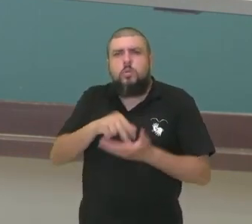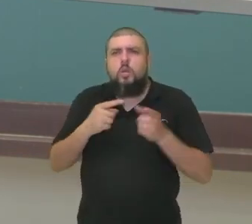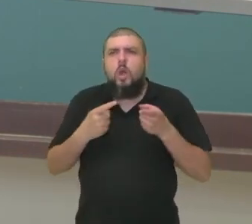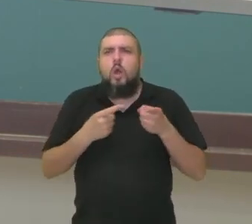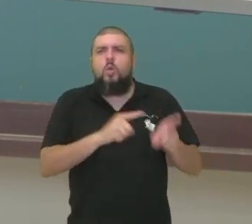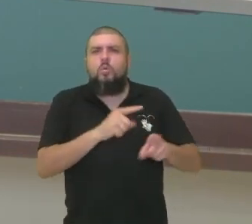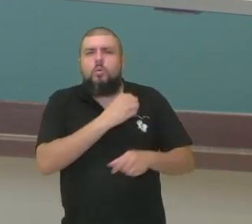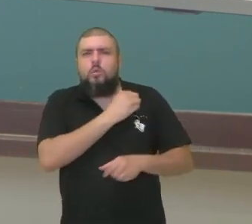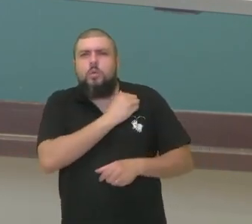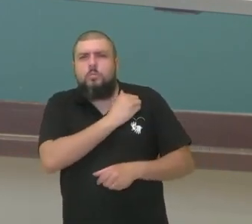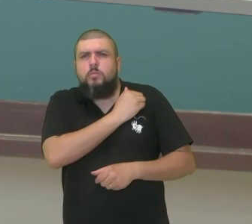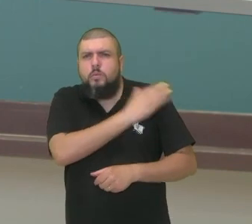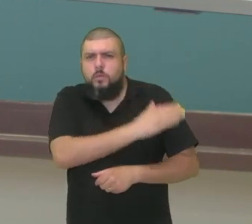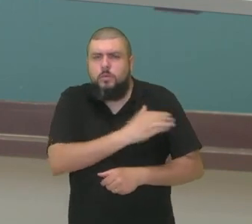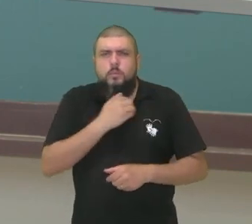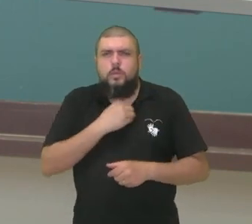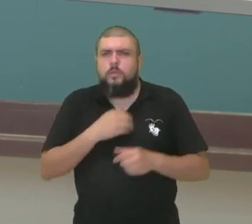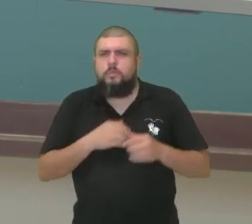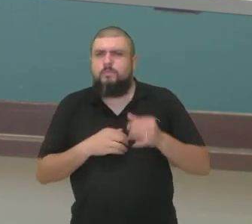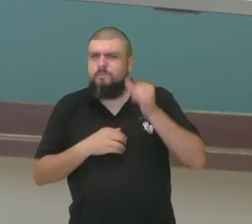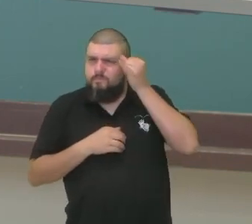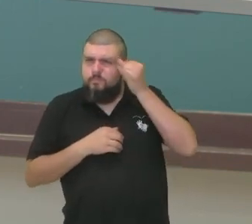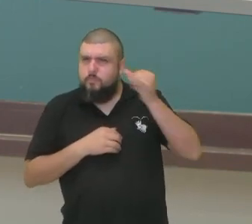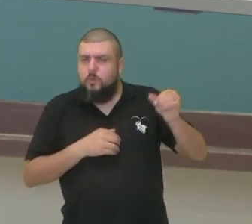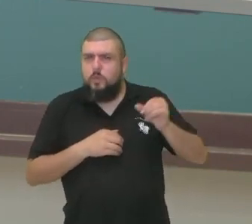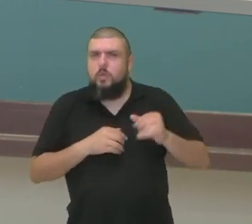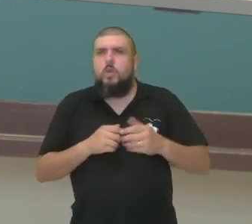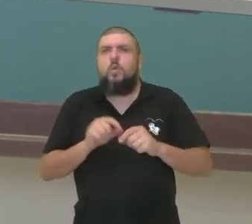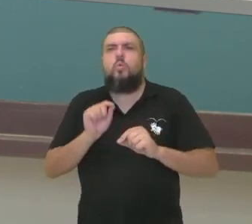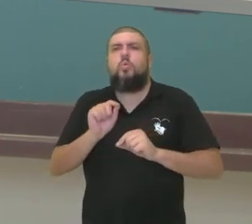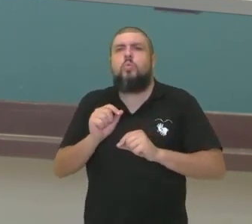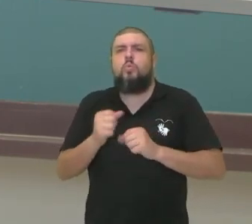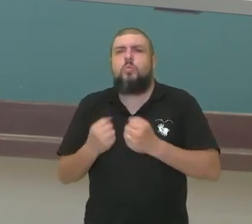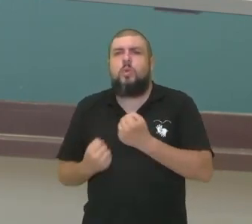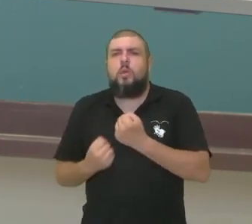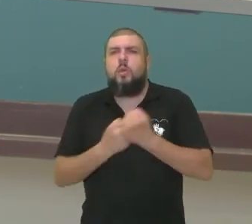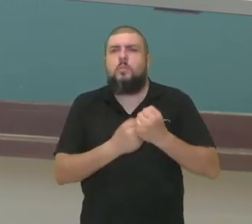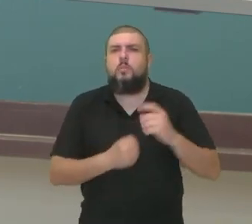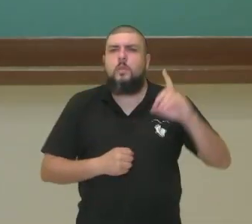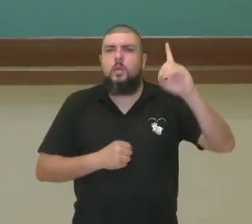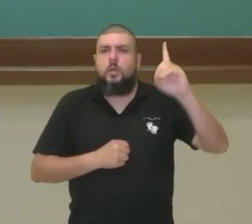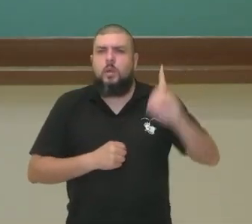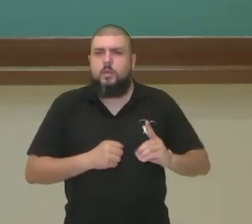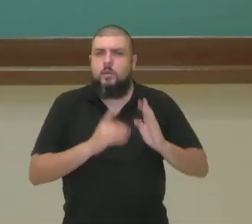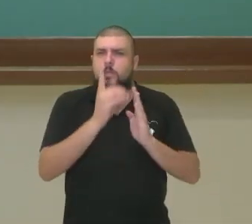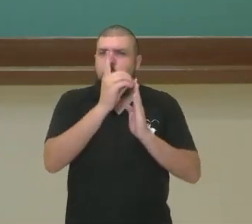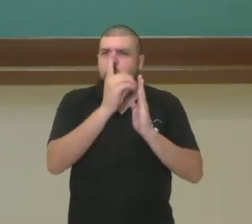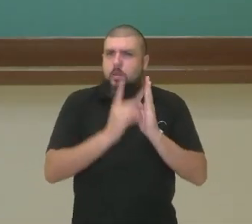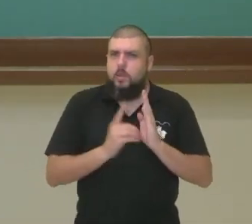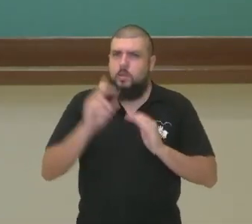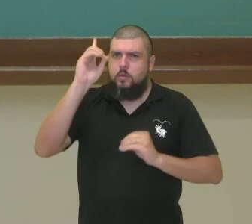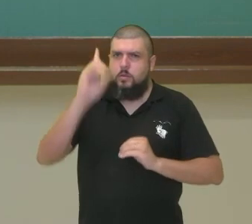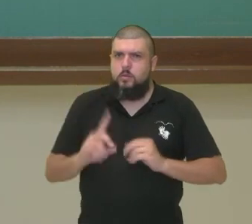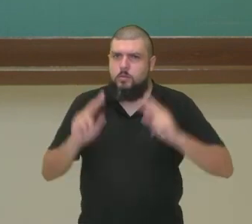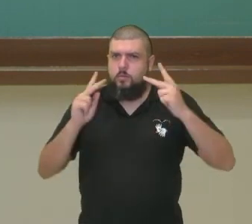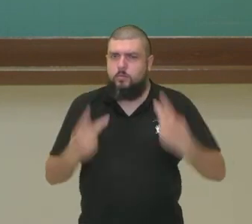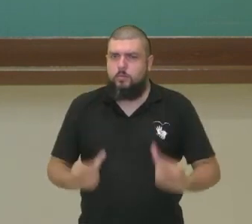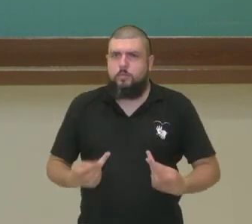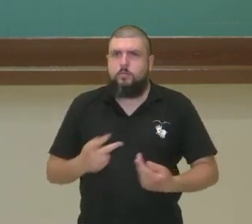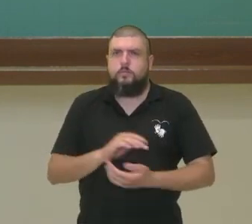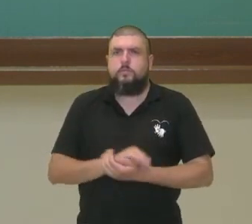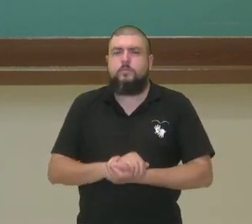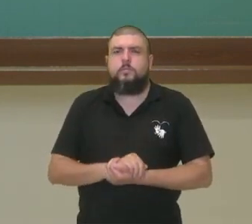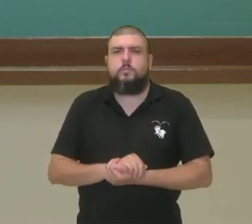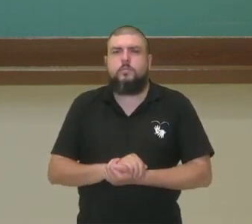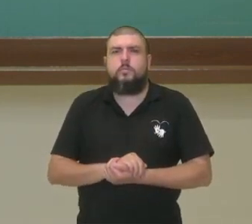discriminação, se colocando assim a favor da Declaração Universal dos Direitos Humanos. Todos